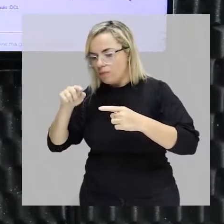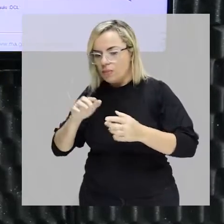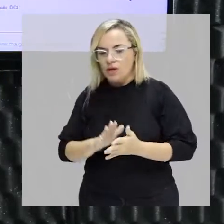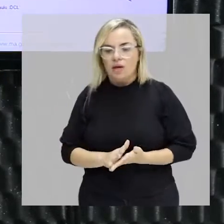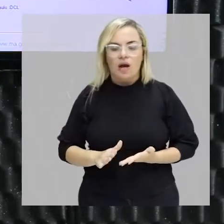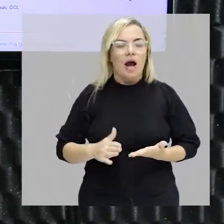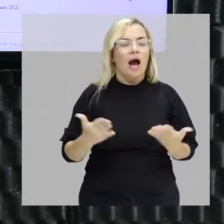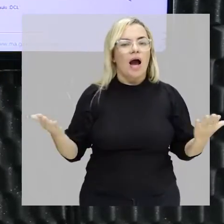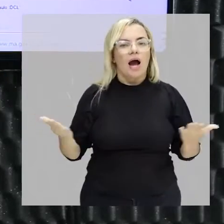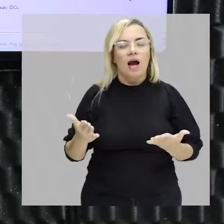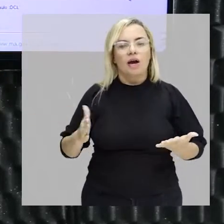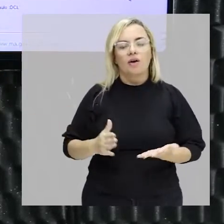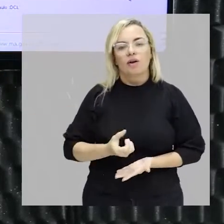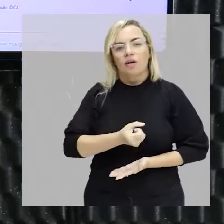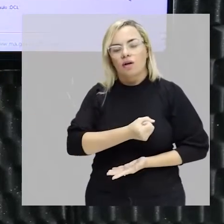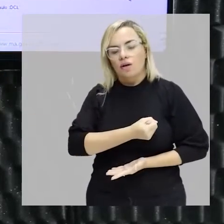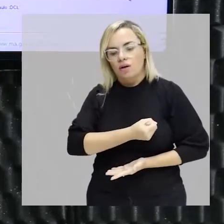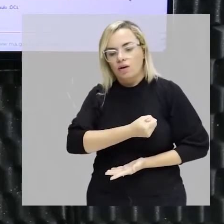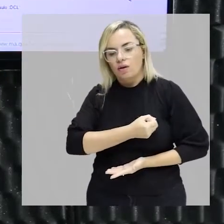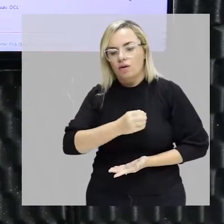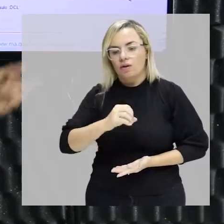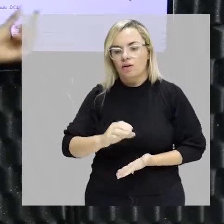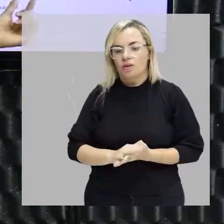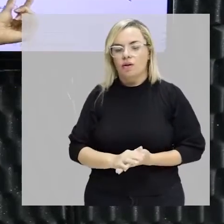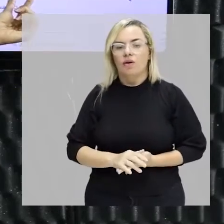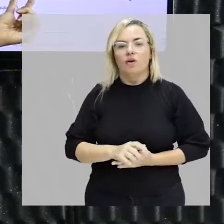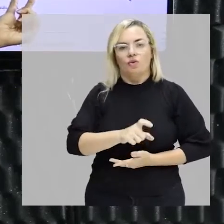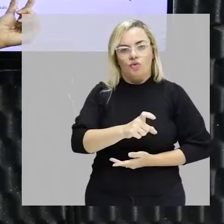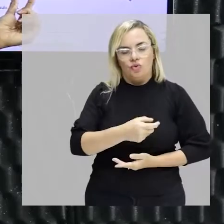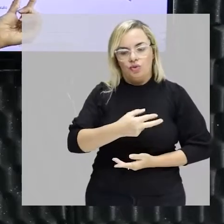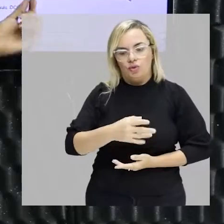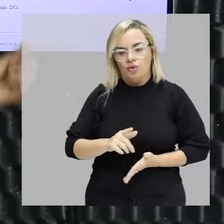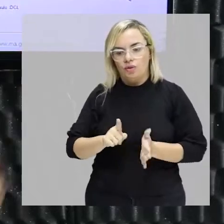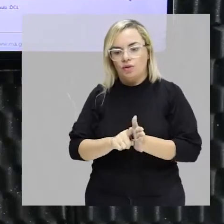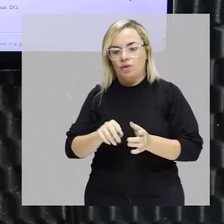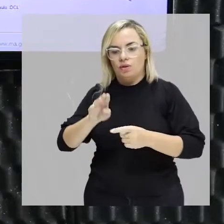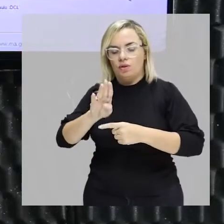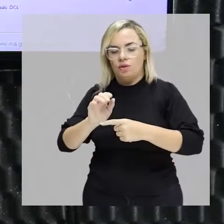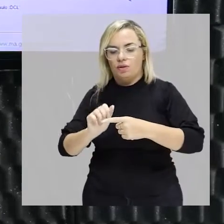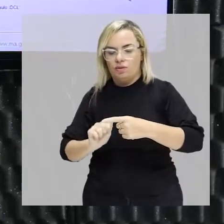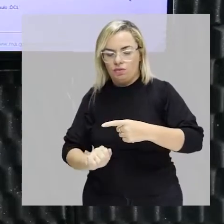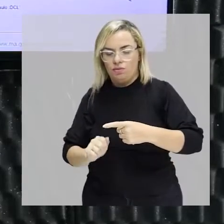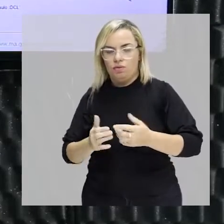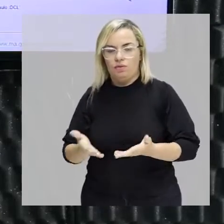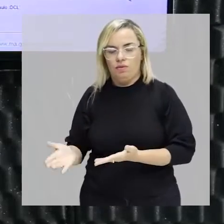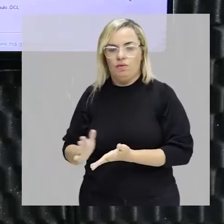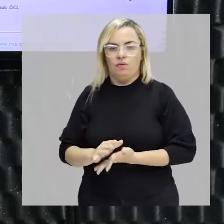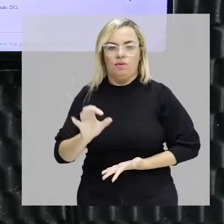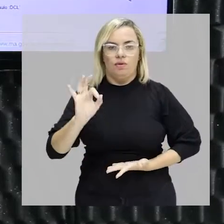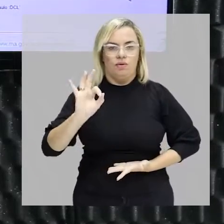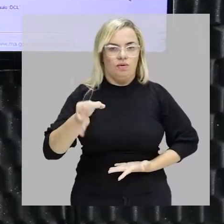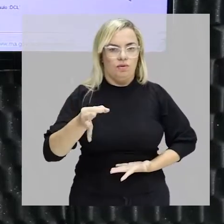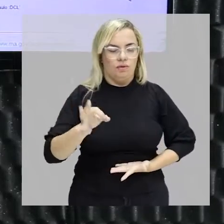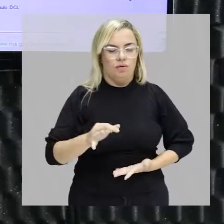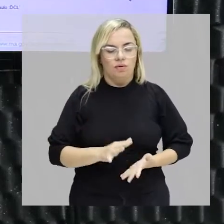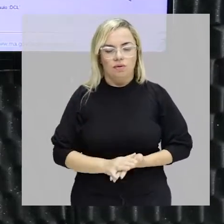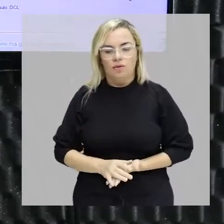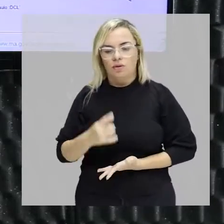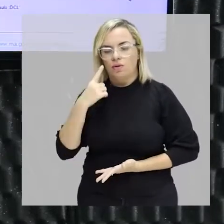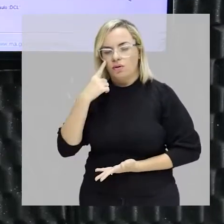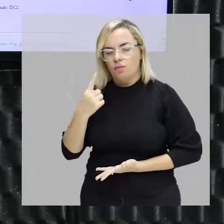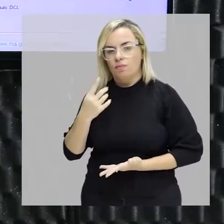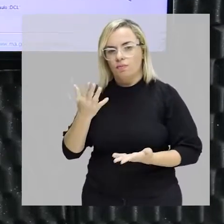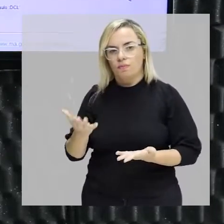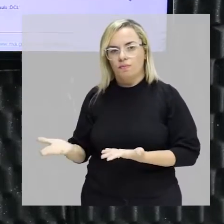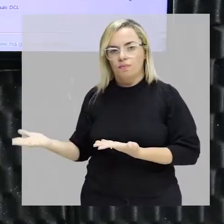para o valor de x igual ao da raiz, que é o menos b sobre a. Certinho? Então, aqui você já está